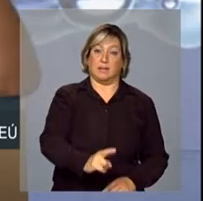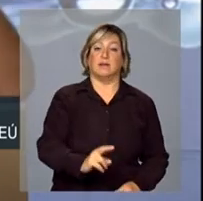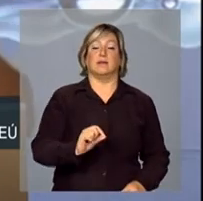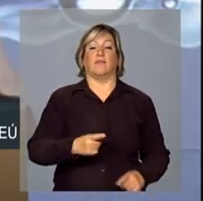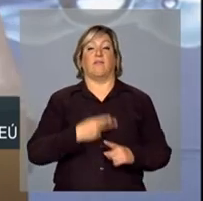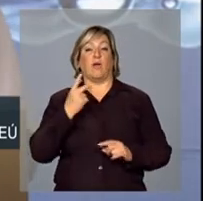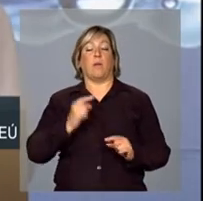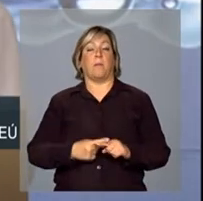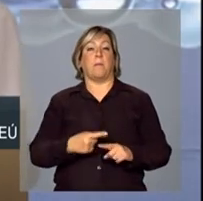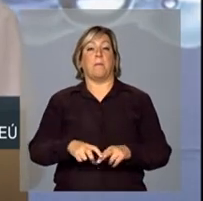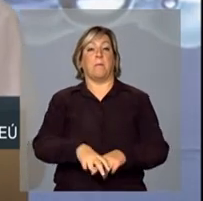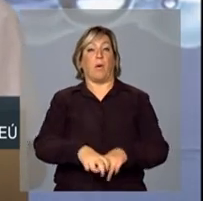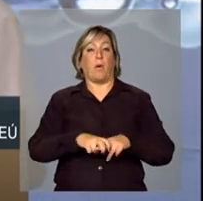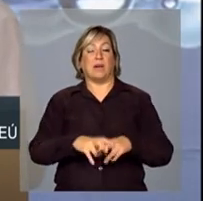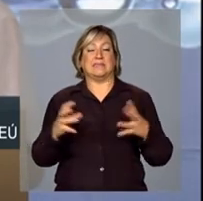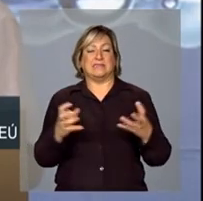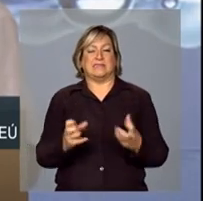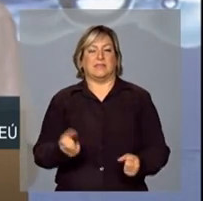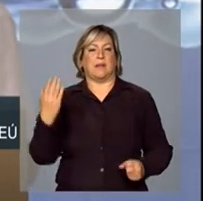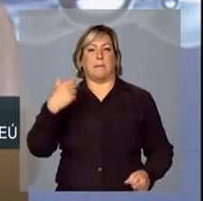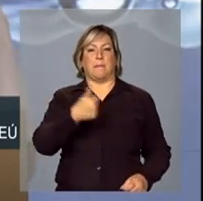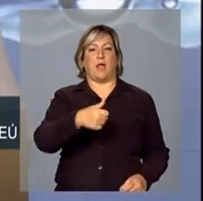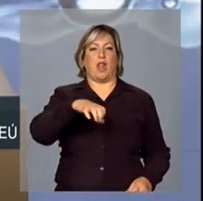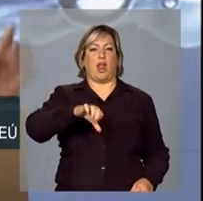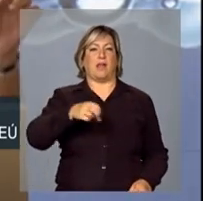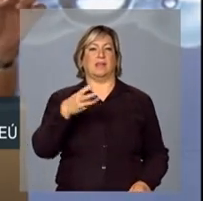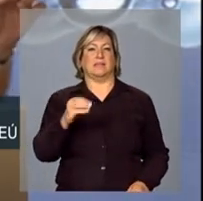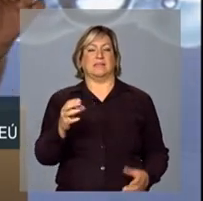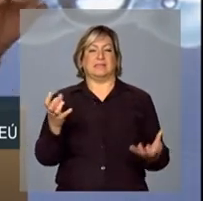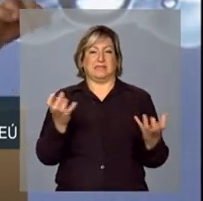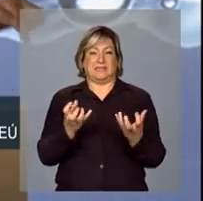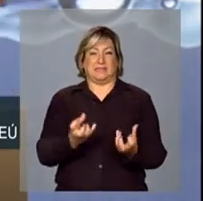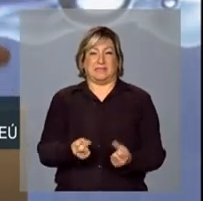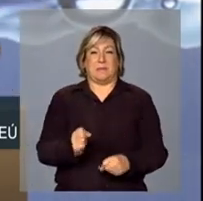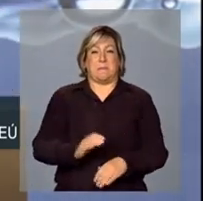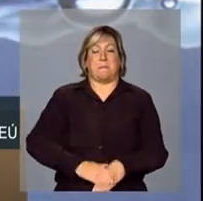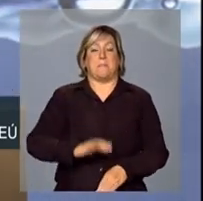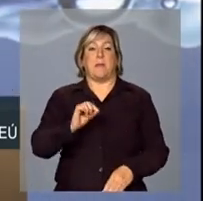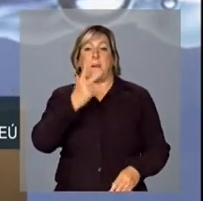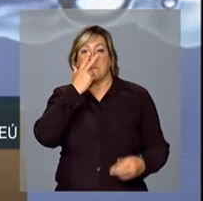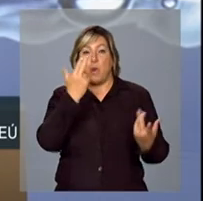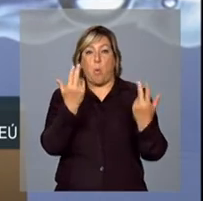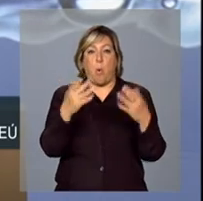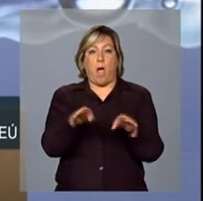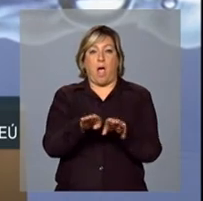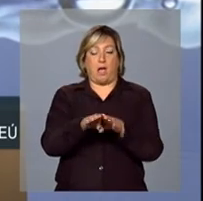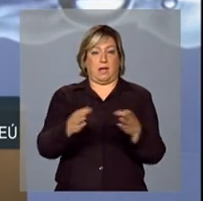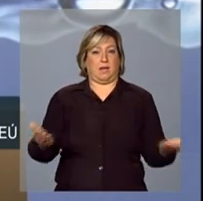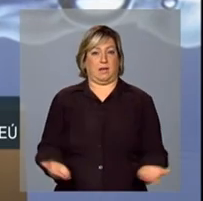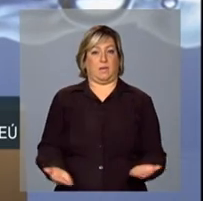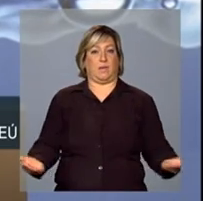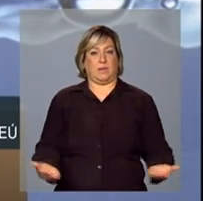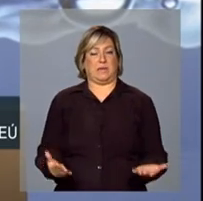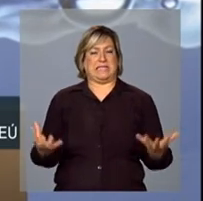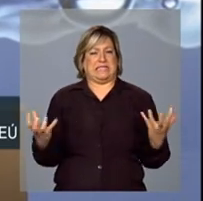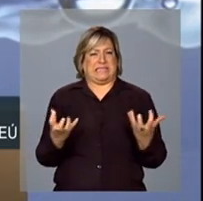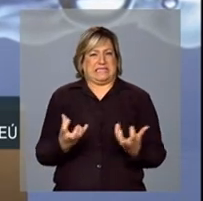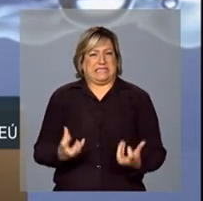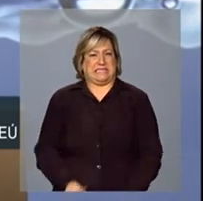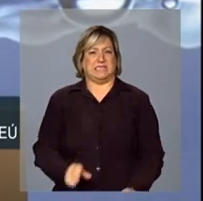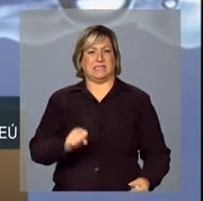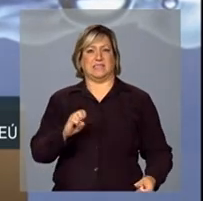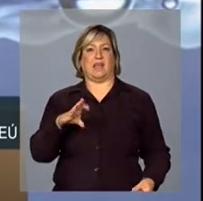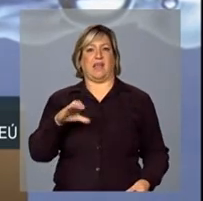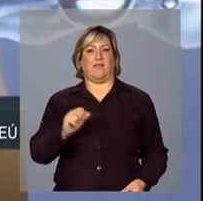uma estiagem nos anos de 30, foi a estiagem que mais se assemelha a essa que estamos vivendo. Dizia